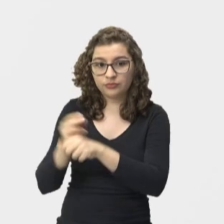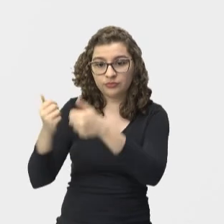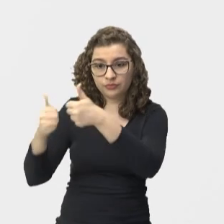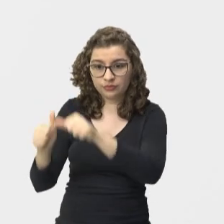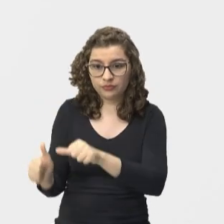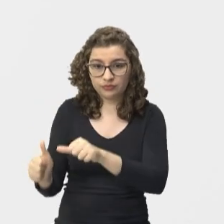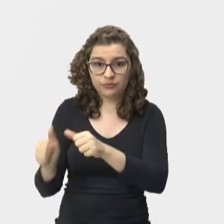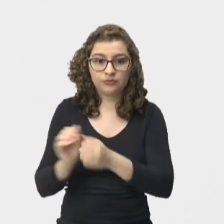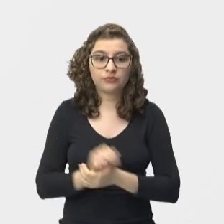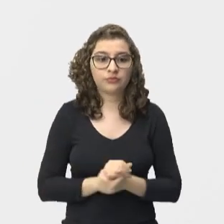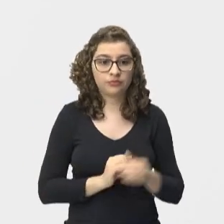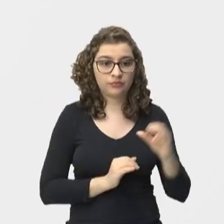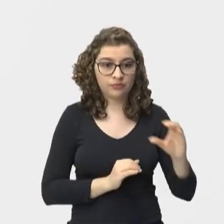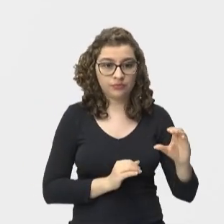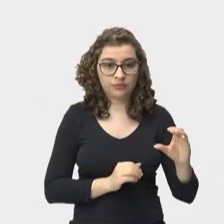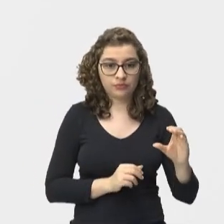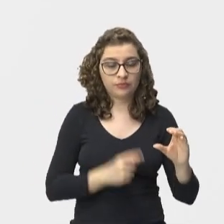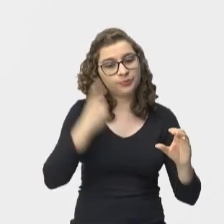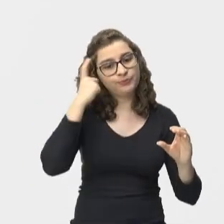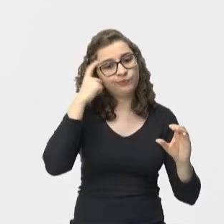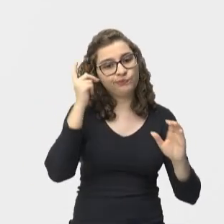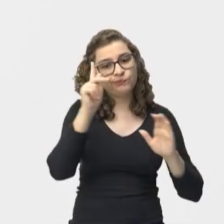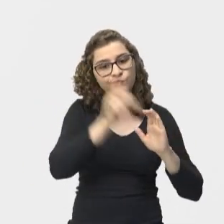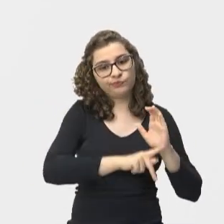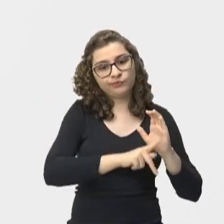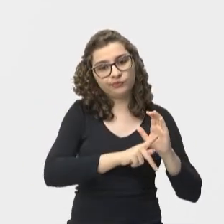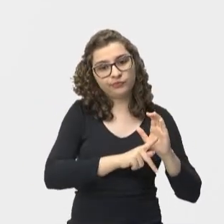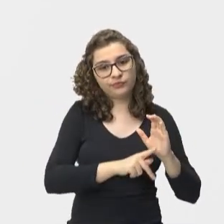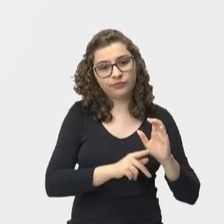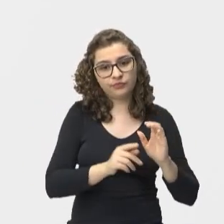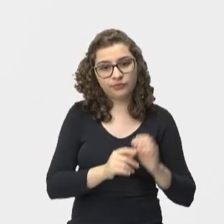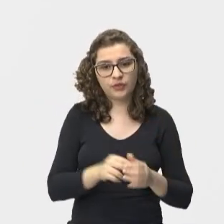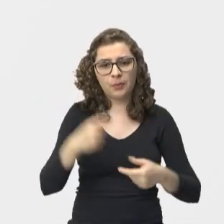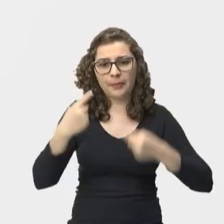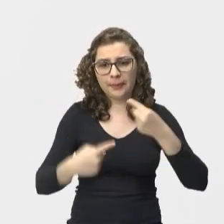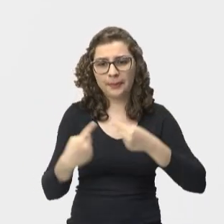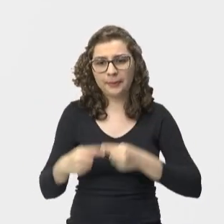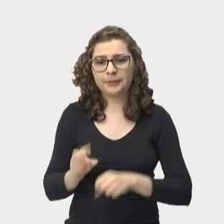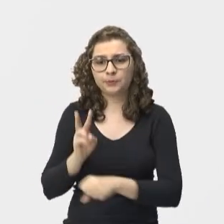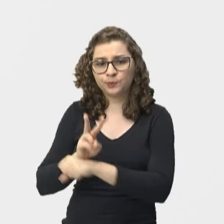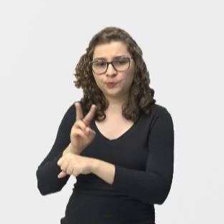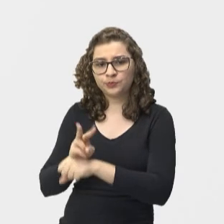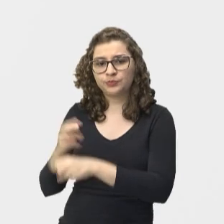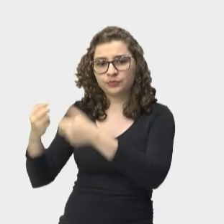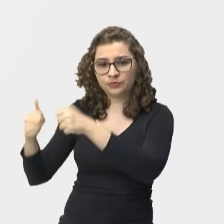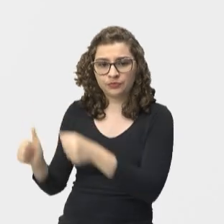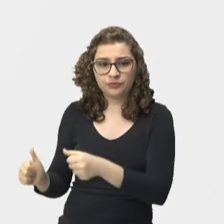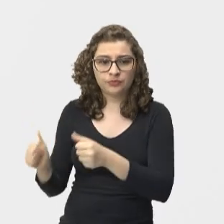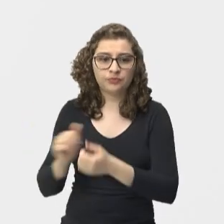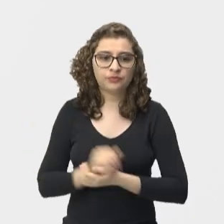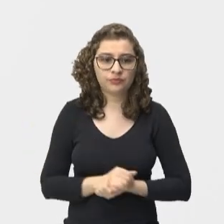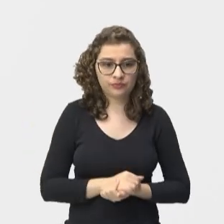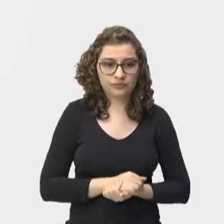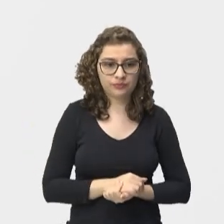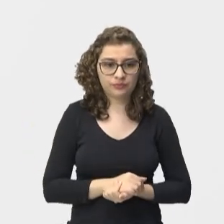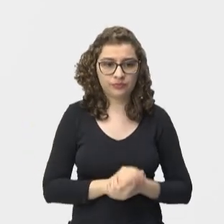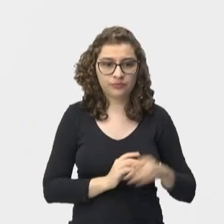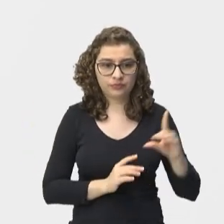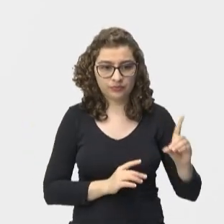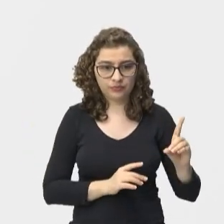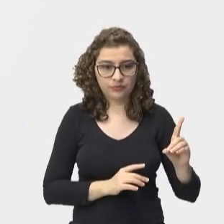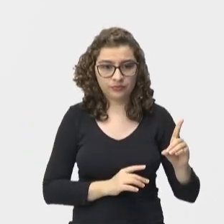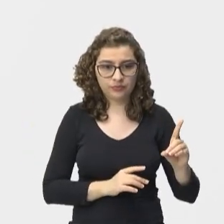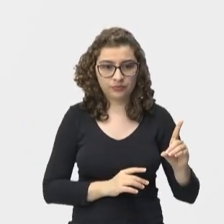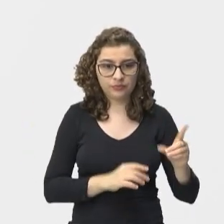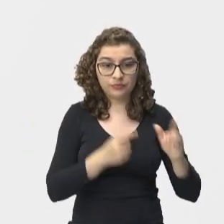monitoramento e avaliação. Letra C, planejamento, discussão, monitoramento e avaliação. Letra